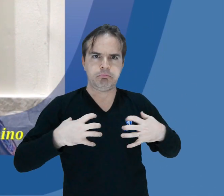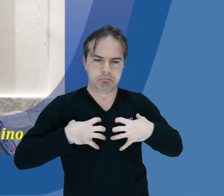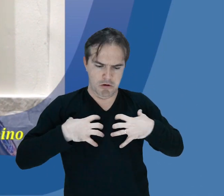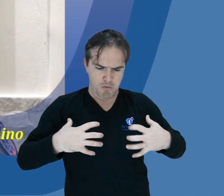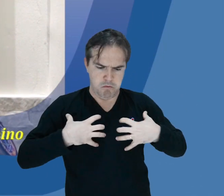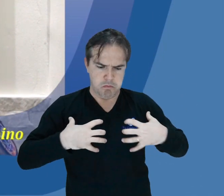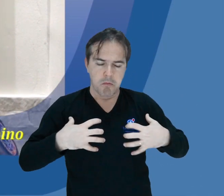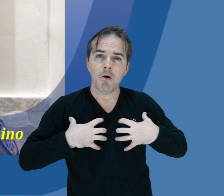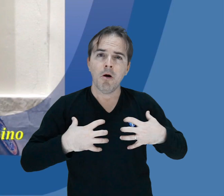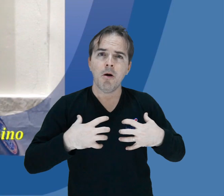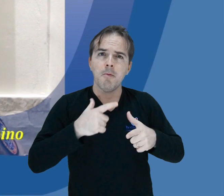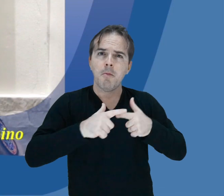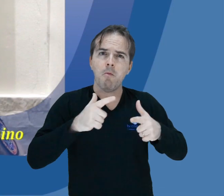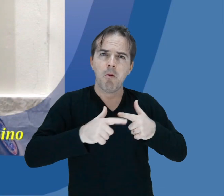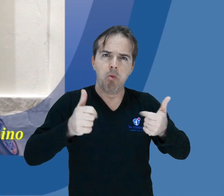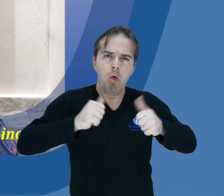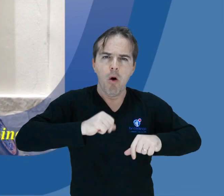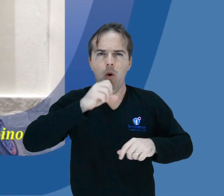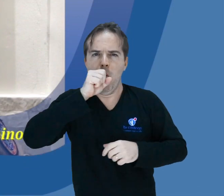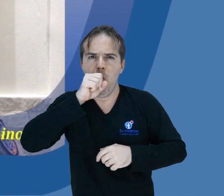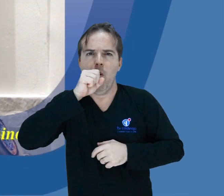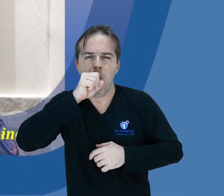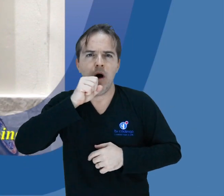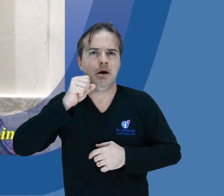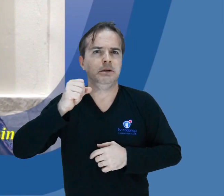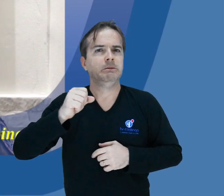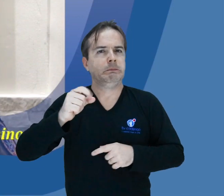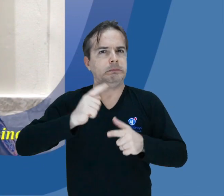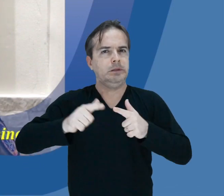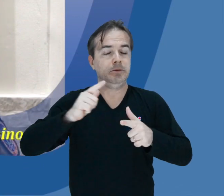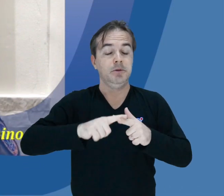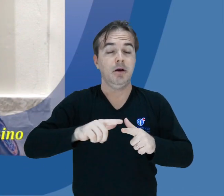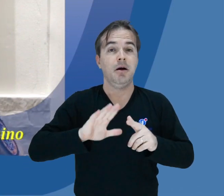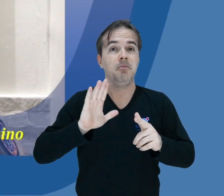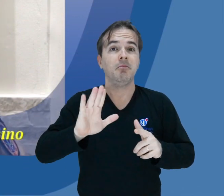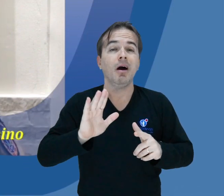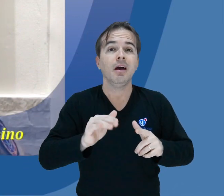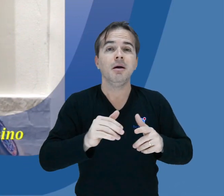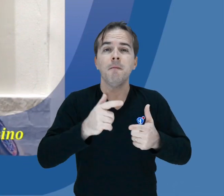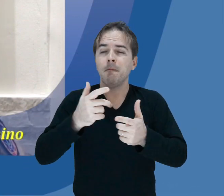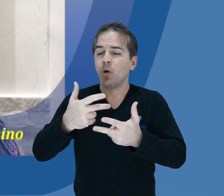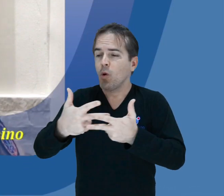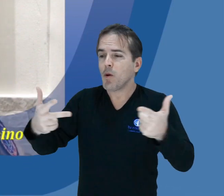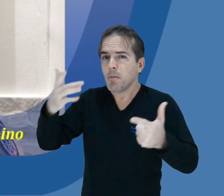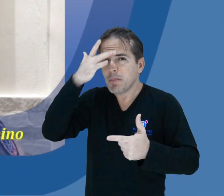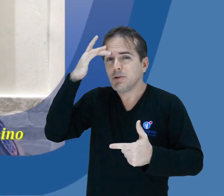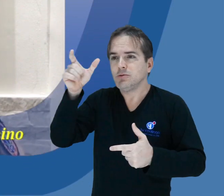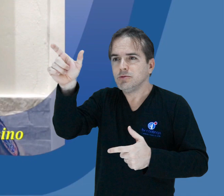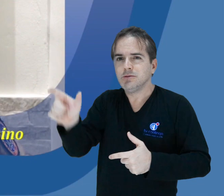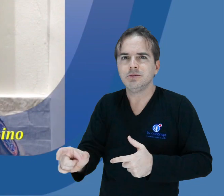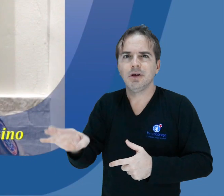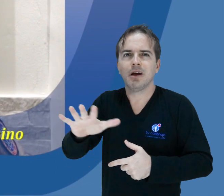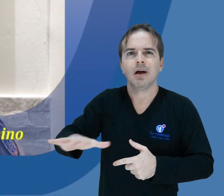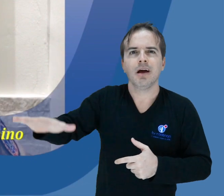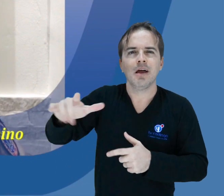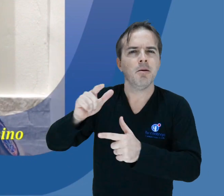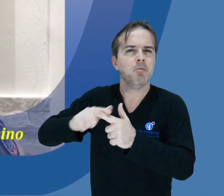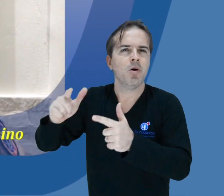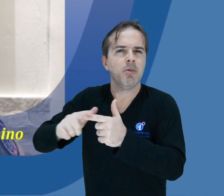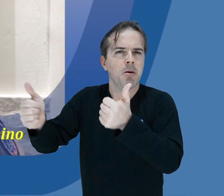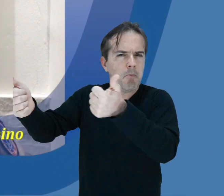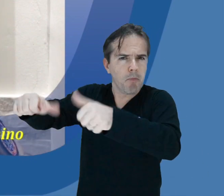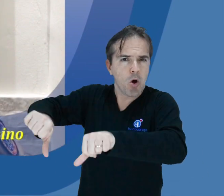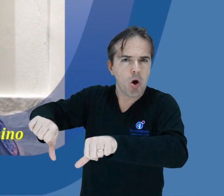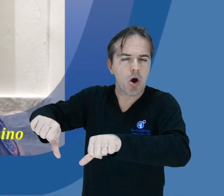fase aguda. E então, para evitar que pessoas tenham problemas, a